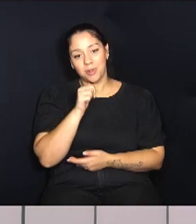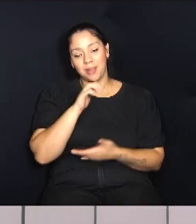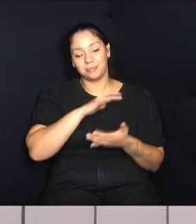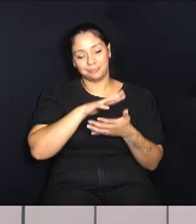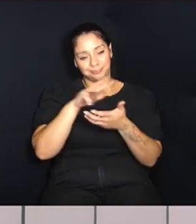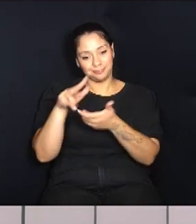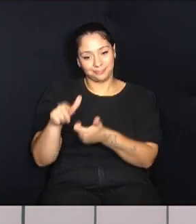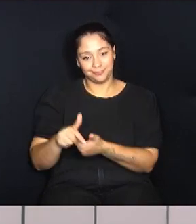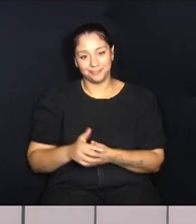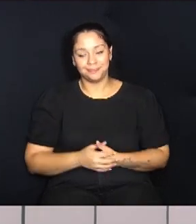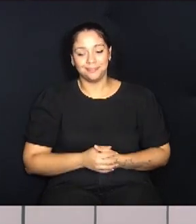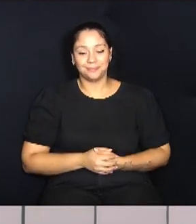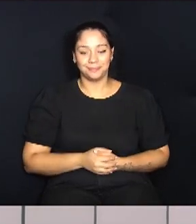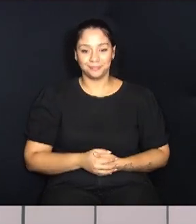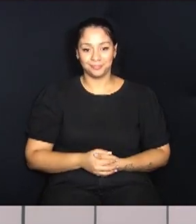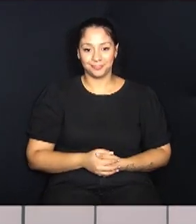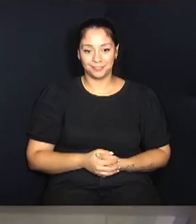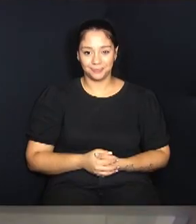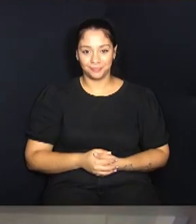da Mulher.